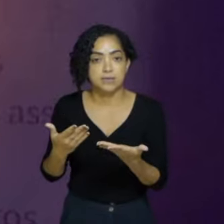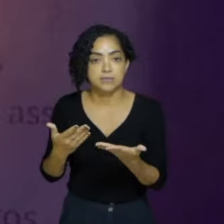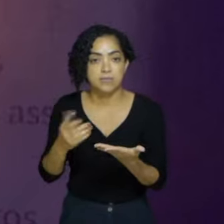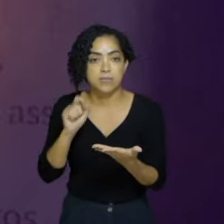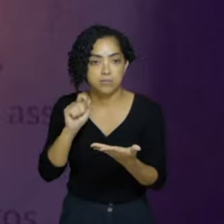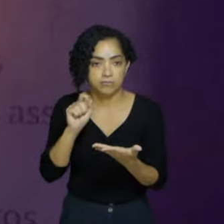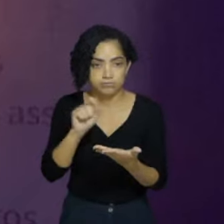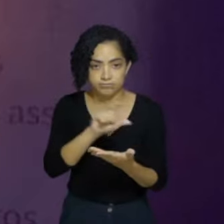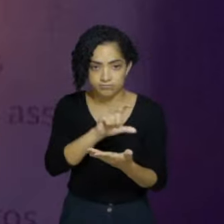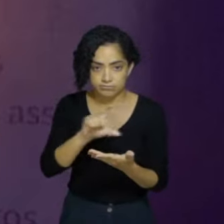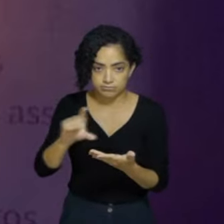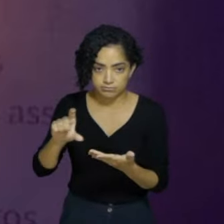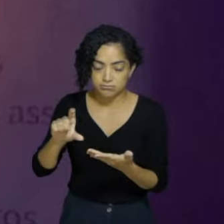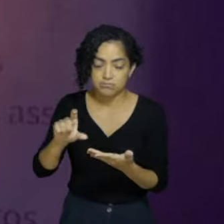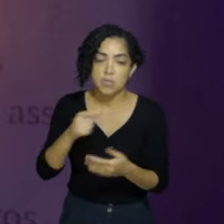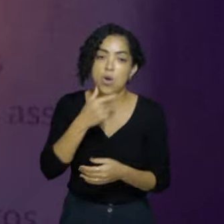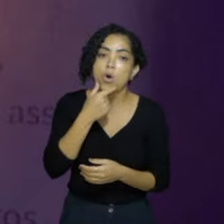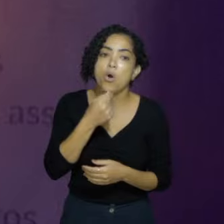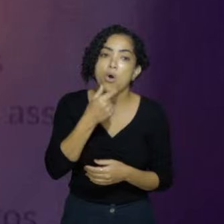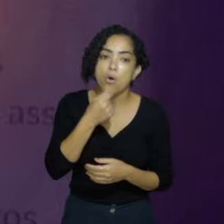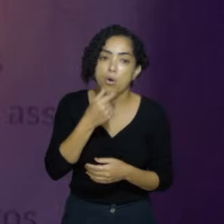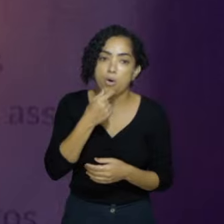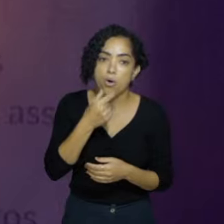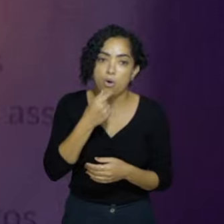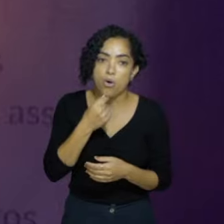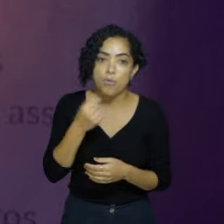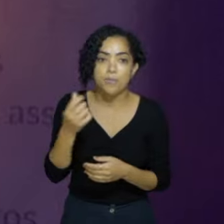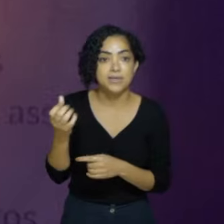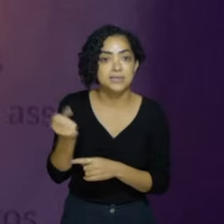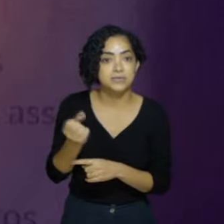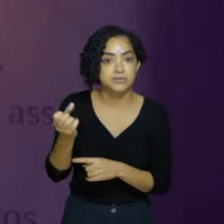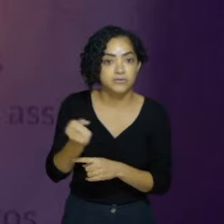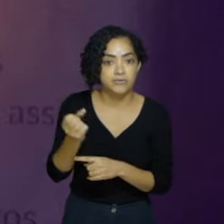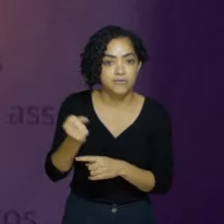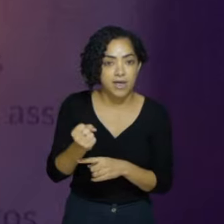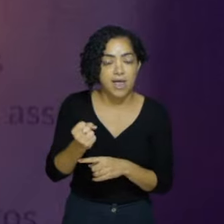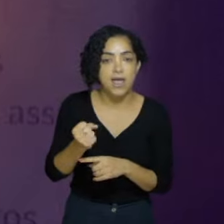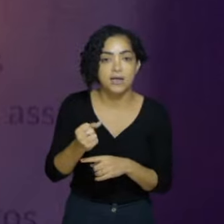seguinte: homens velhos, cujos membros